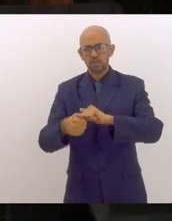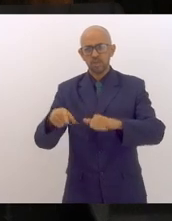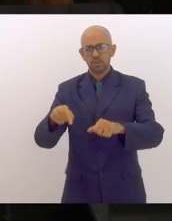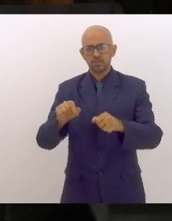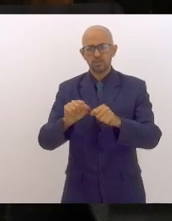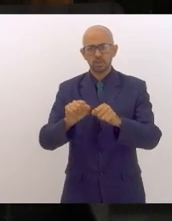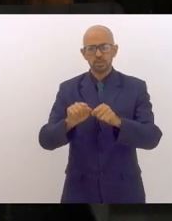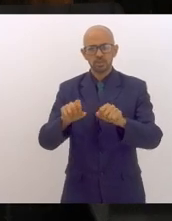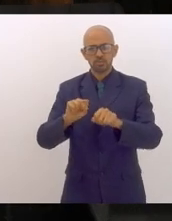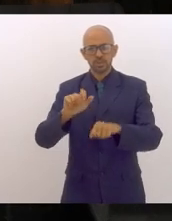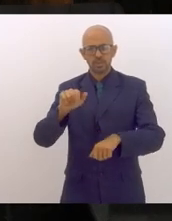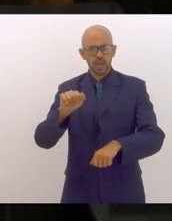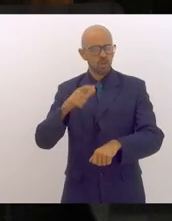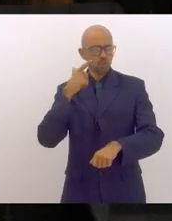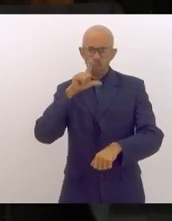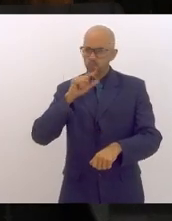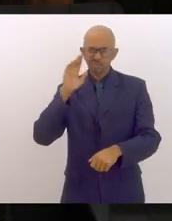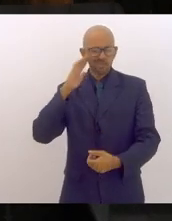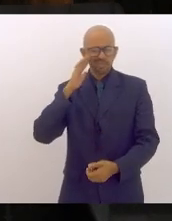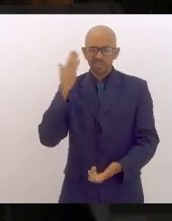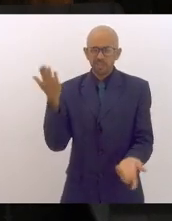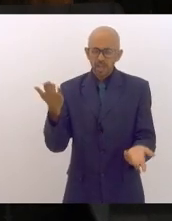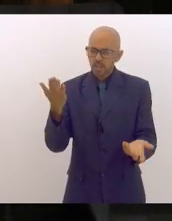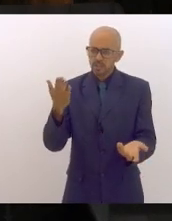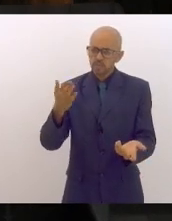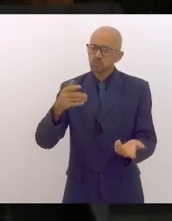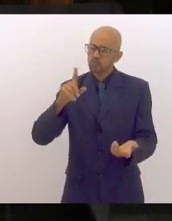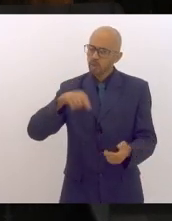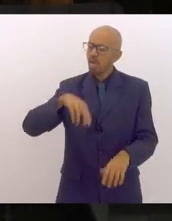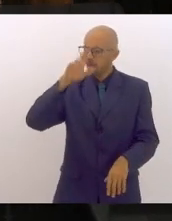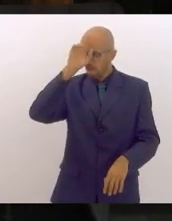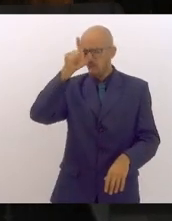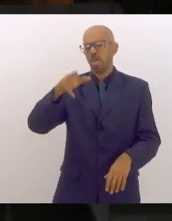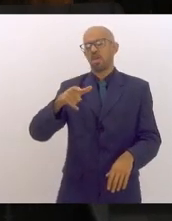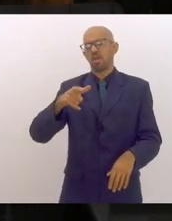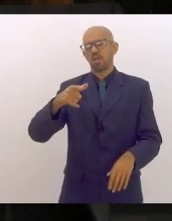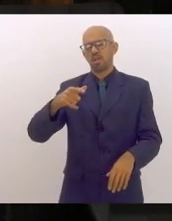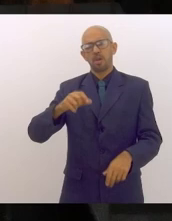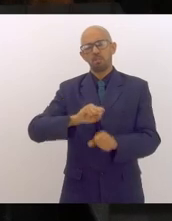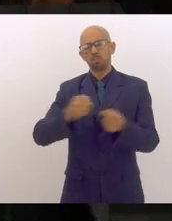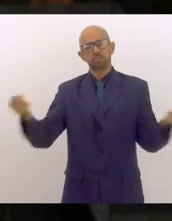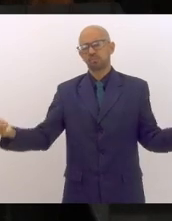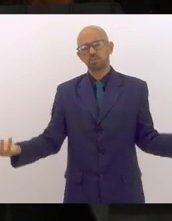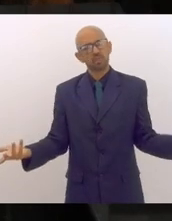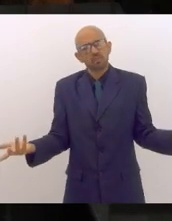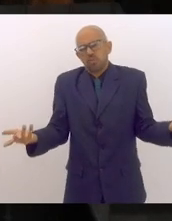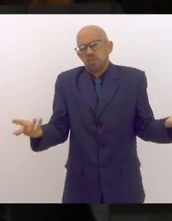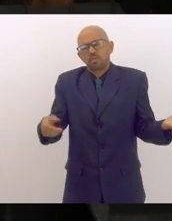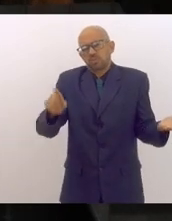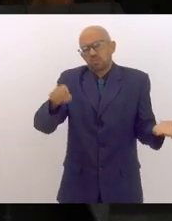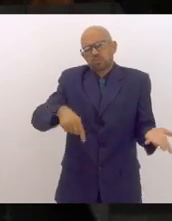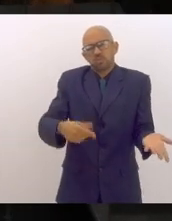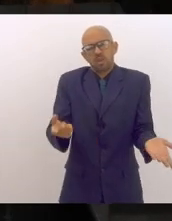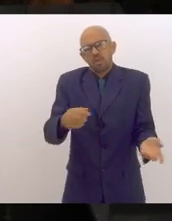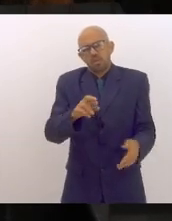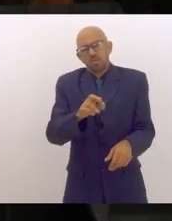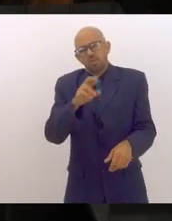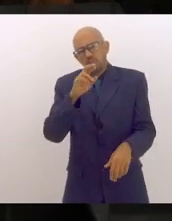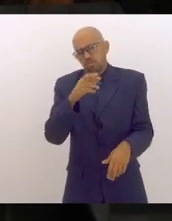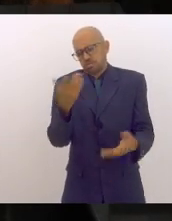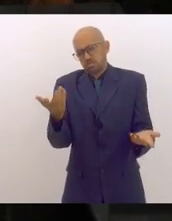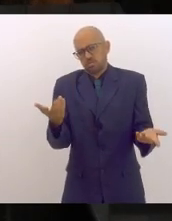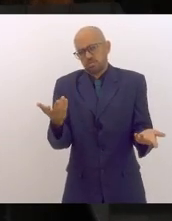uma sala. Eu não consigo entender. Só pode ser um equívoco, só pode ser um engano, só pode ser algum tipo de pegadinha. Mas, de qualquer